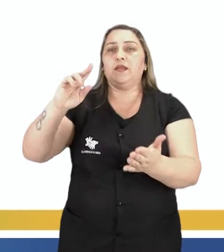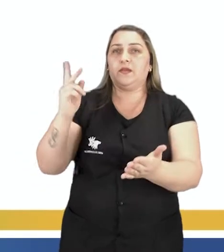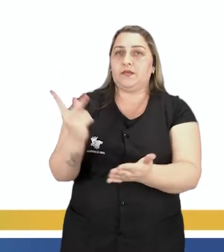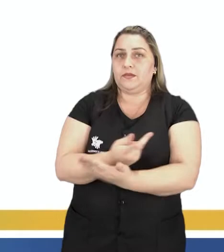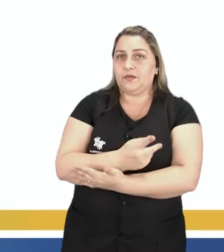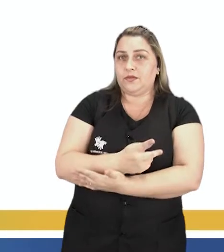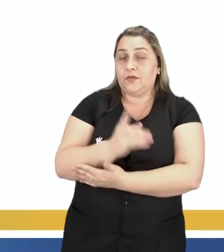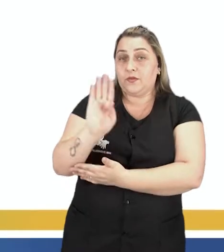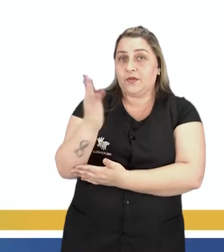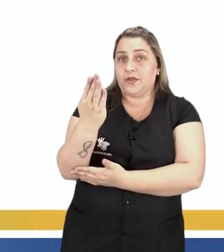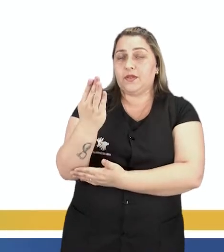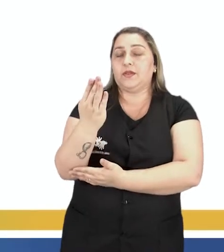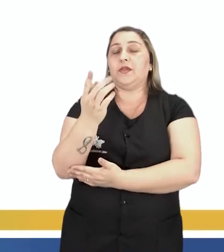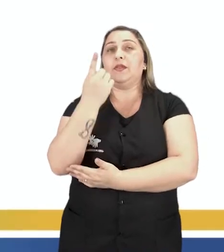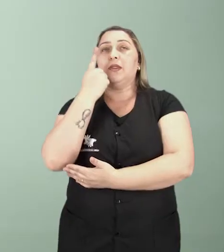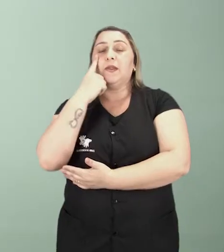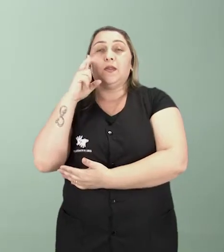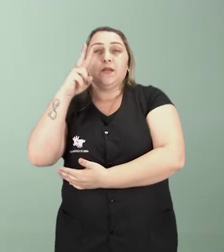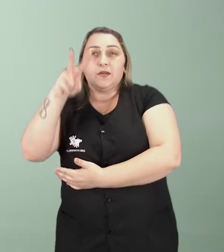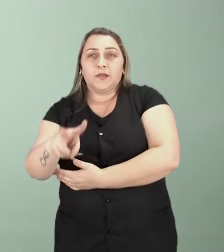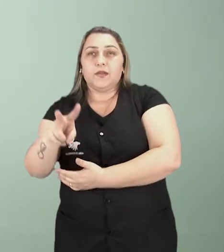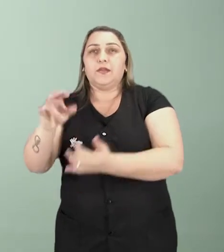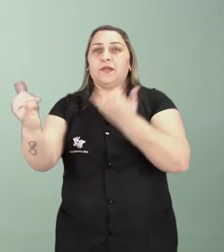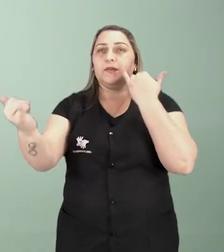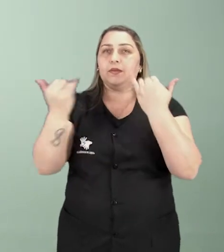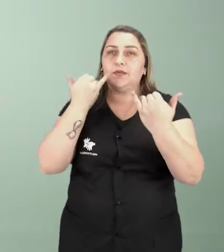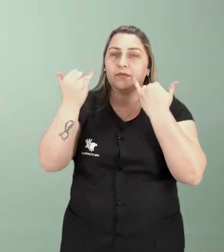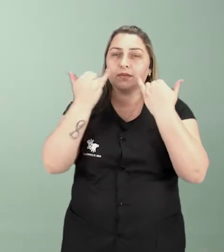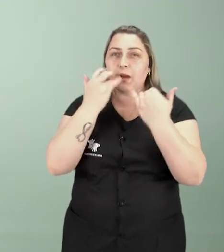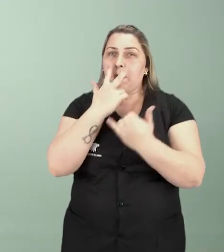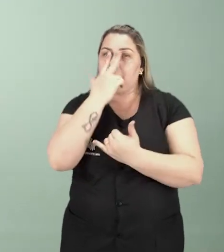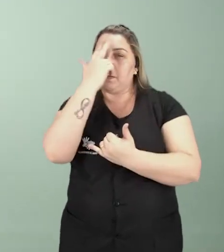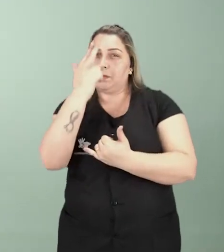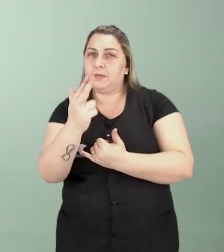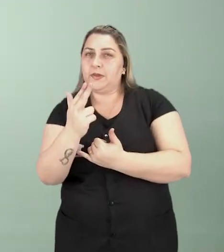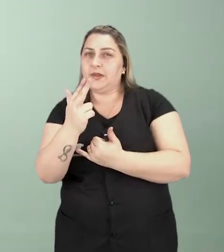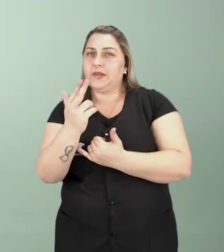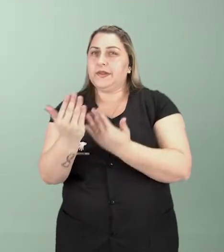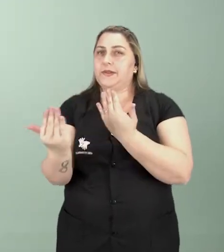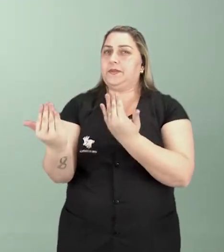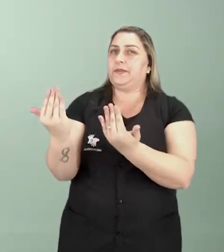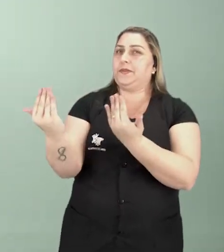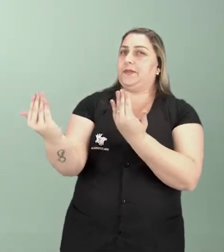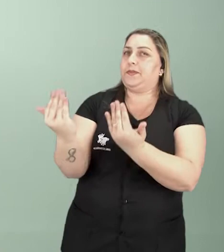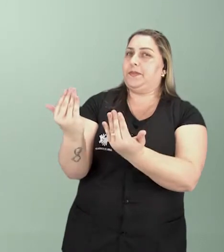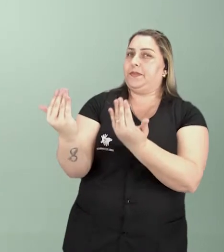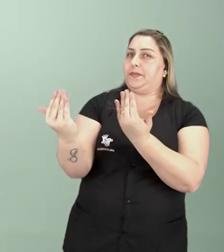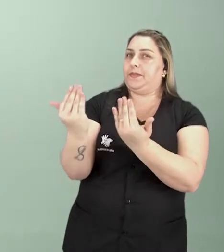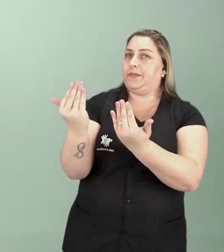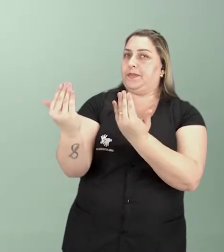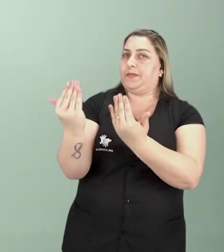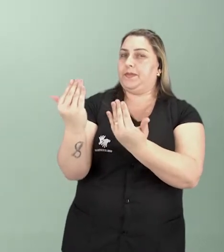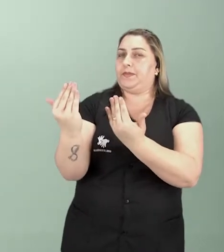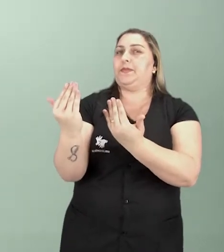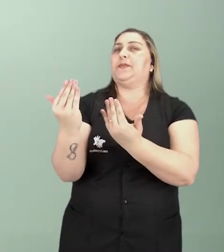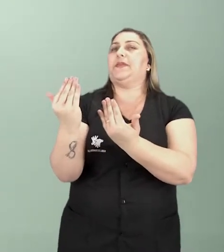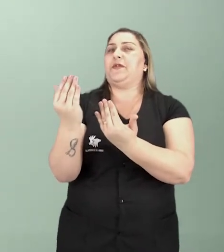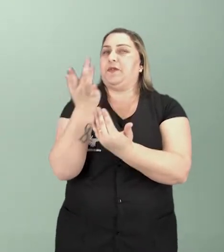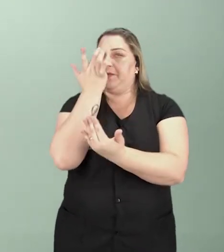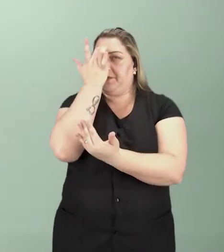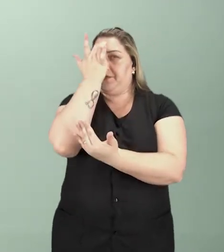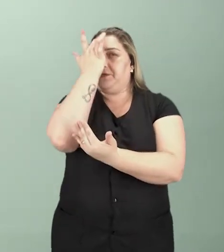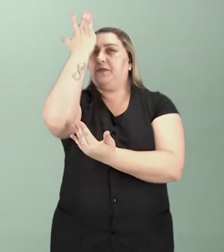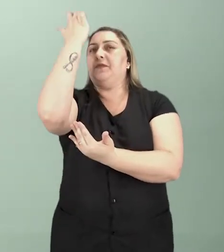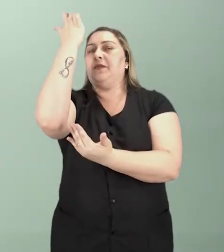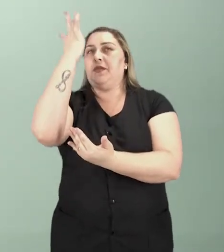ou não. Então, quando vocês virem uma informação que pareça muito suspeita, que seja uma coisa que é muito fácil, que